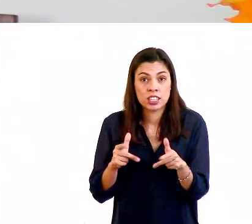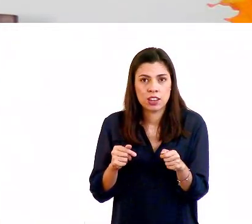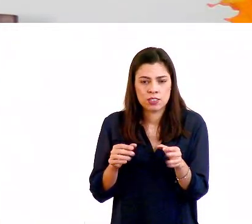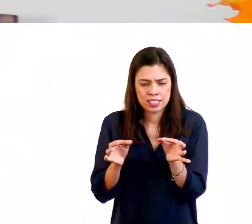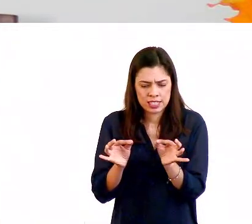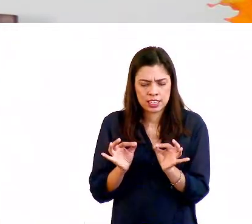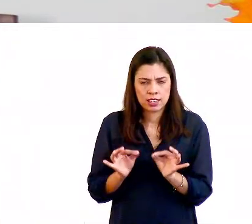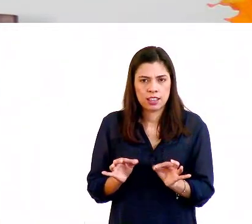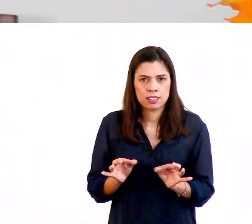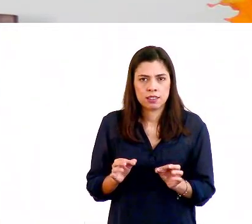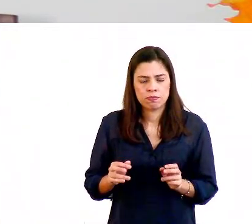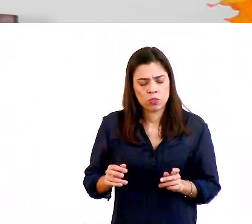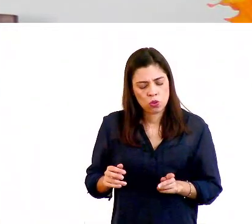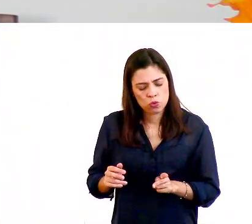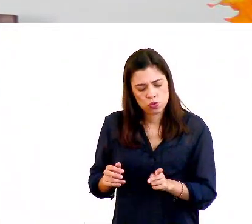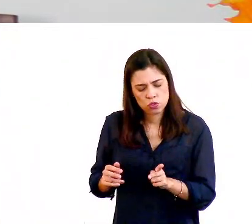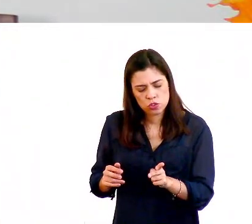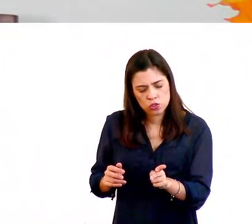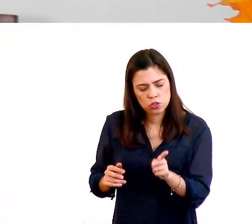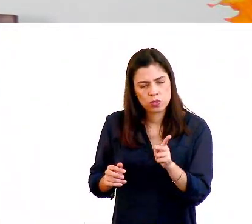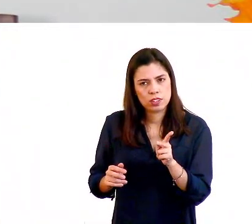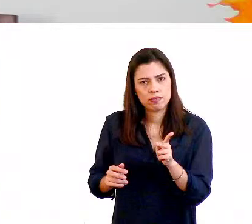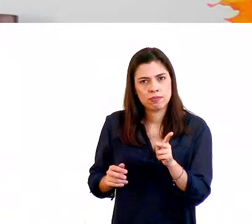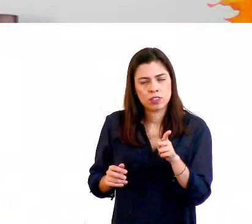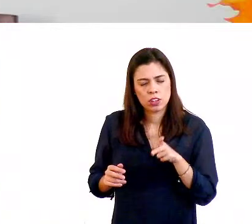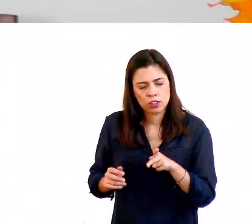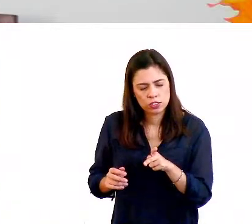Mas persevere crendo